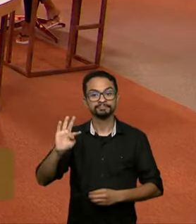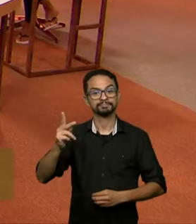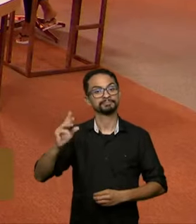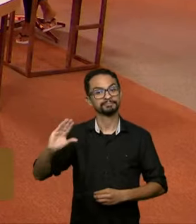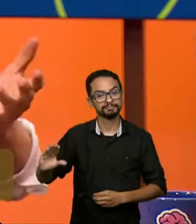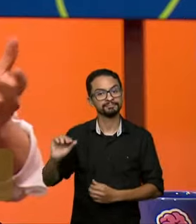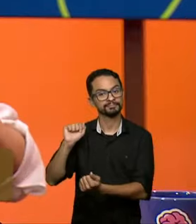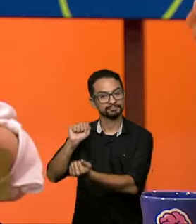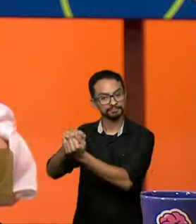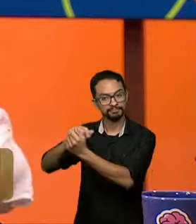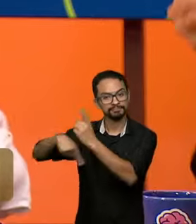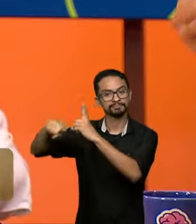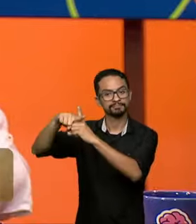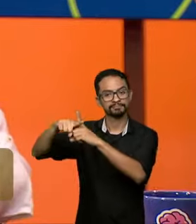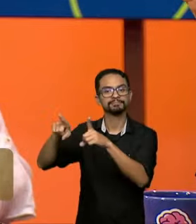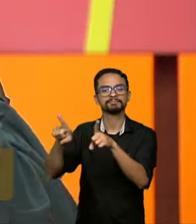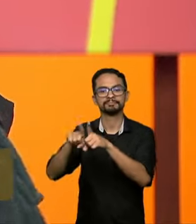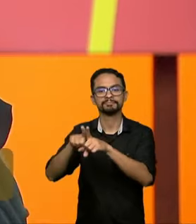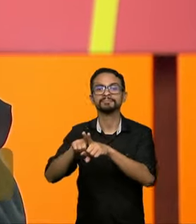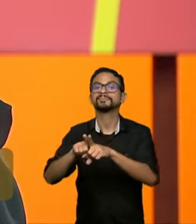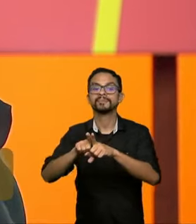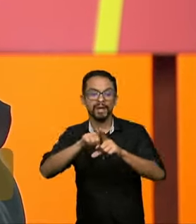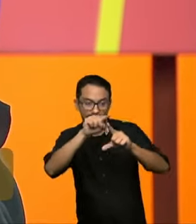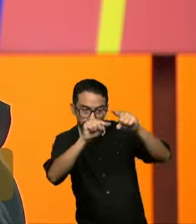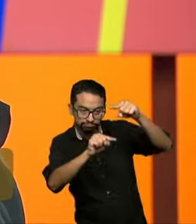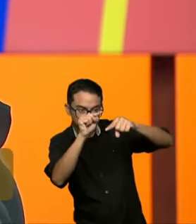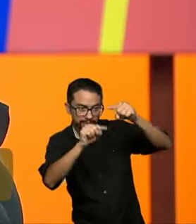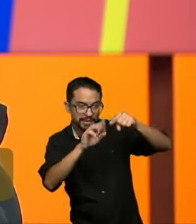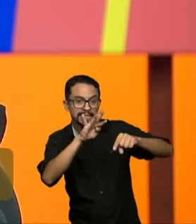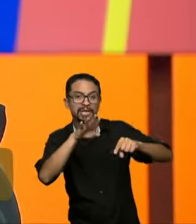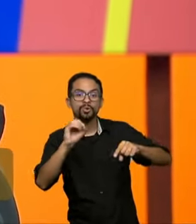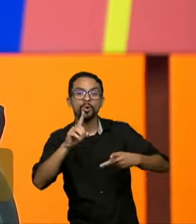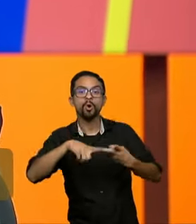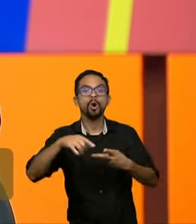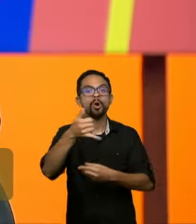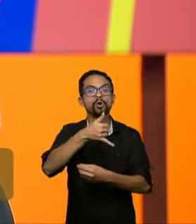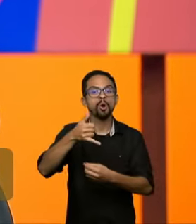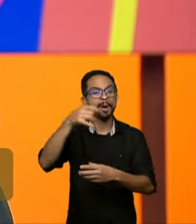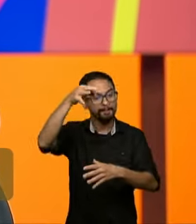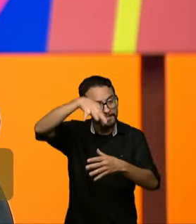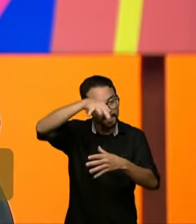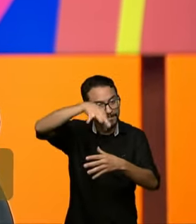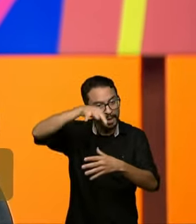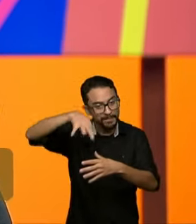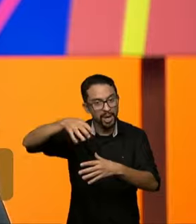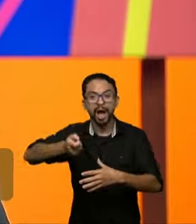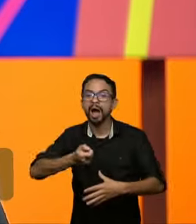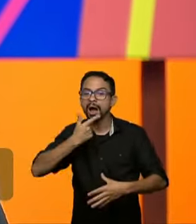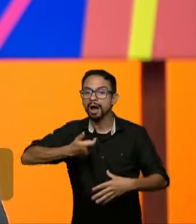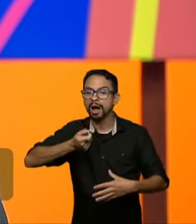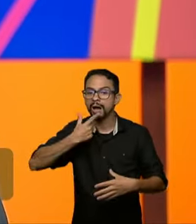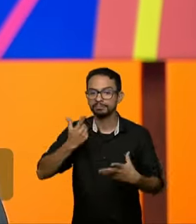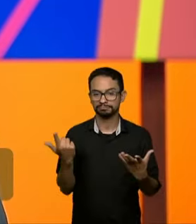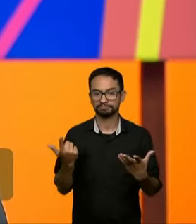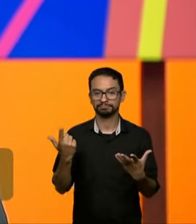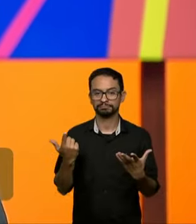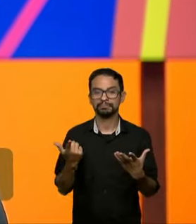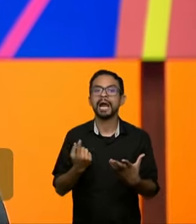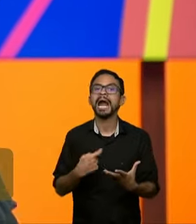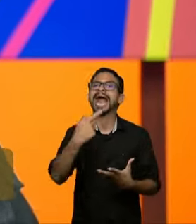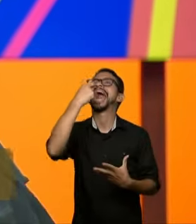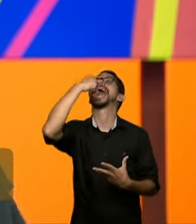junto, sim, né? E aí, que dose? É extrato? É óleo? É gota? É cápsula? É